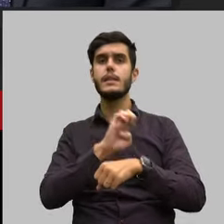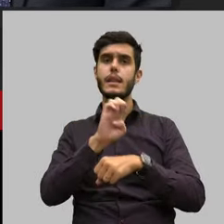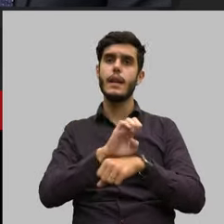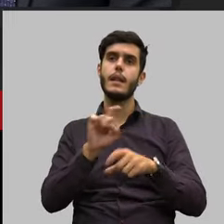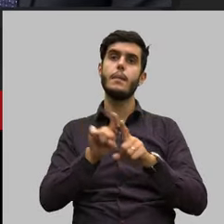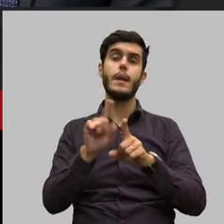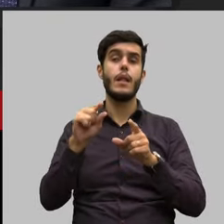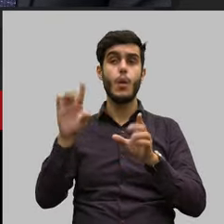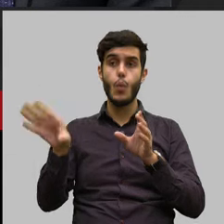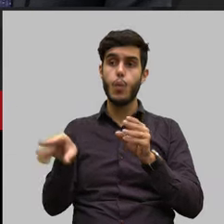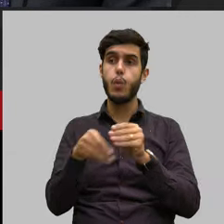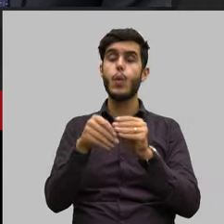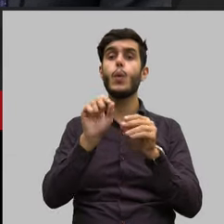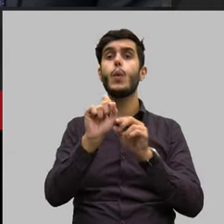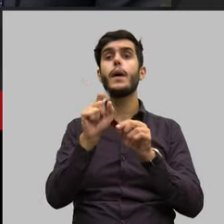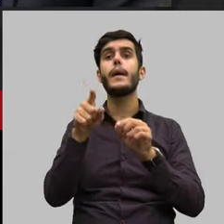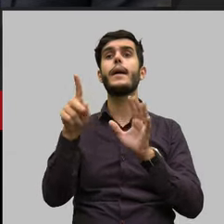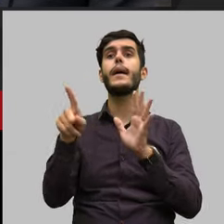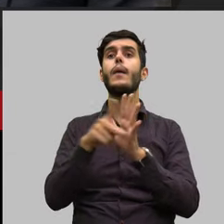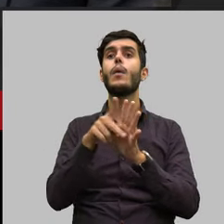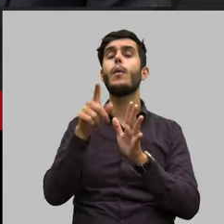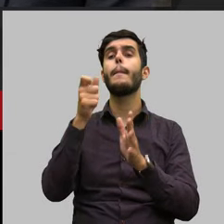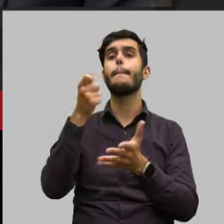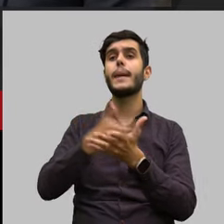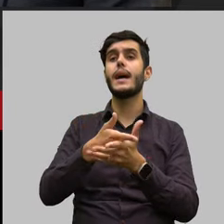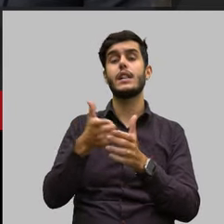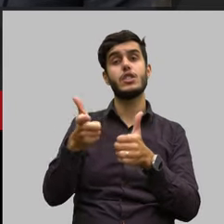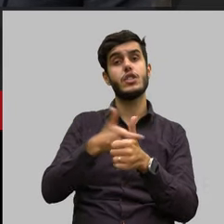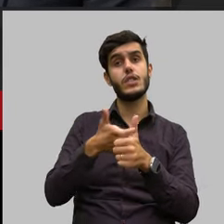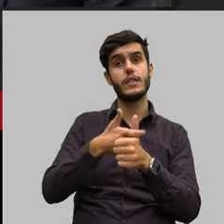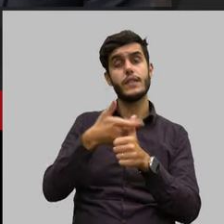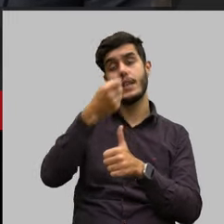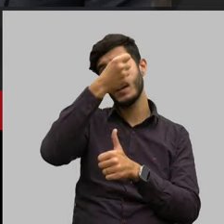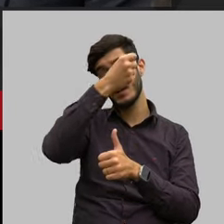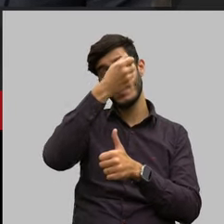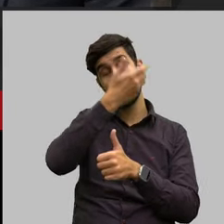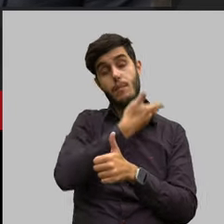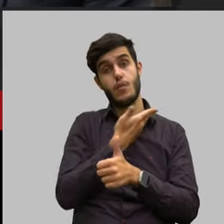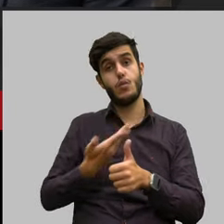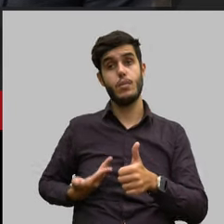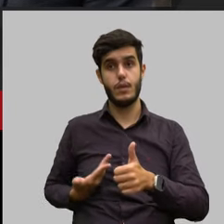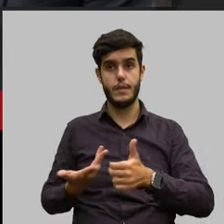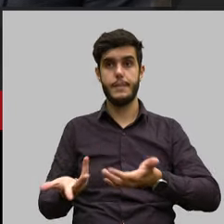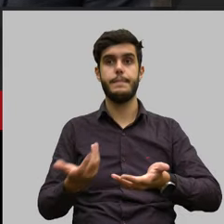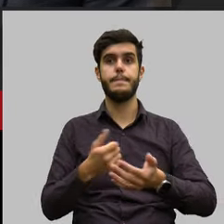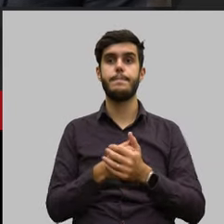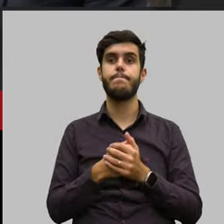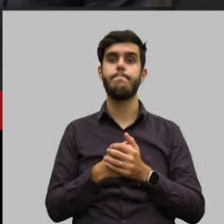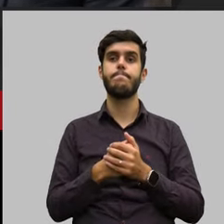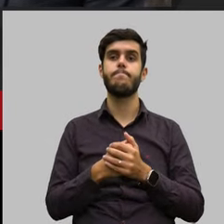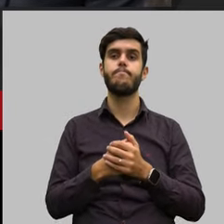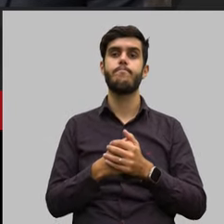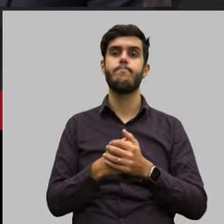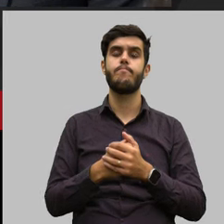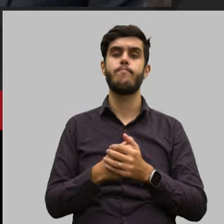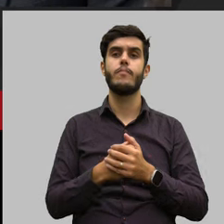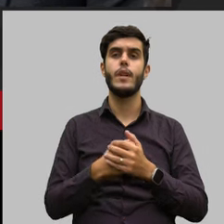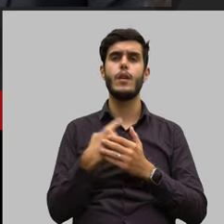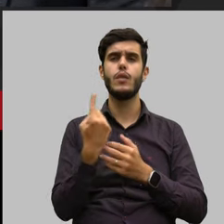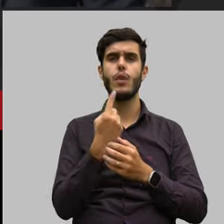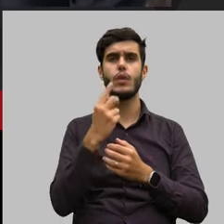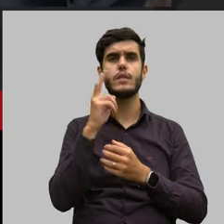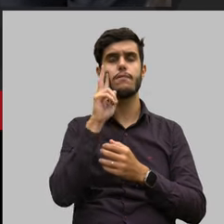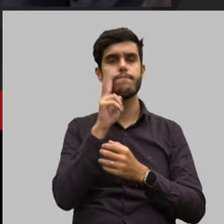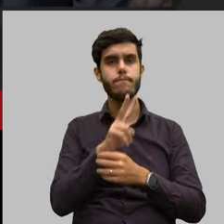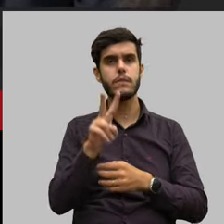despesas com o fluxo de pagamento da dívida pública cabe ali comentar que eh eh observamos resultados